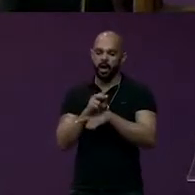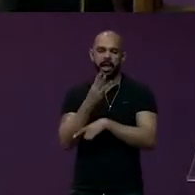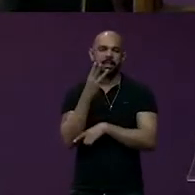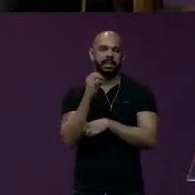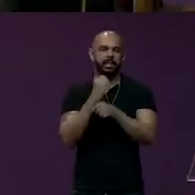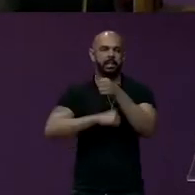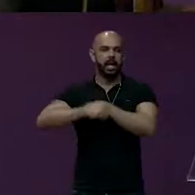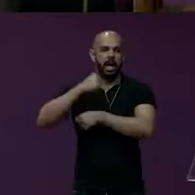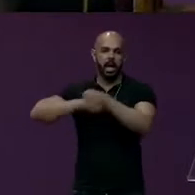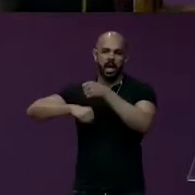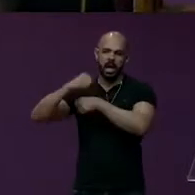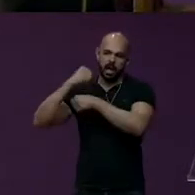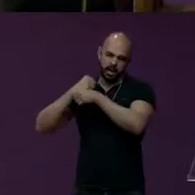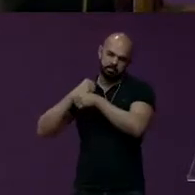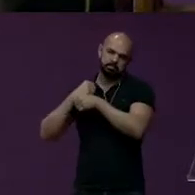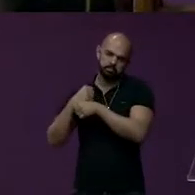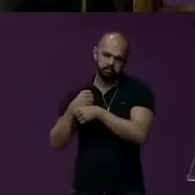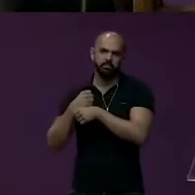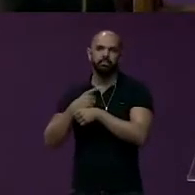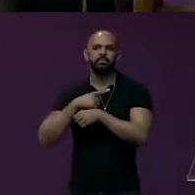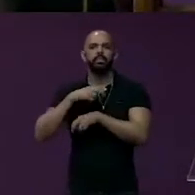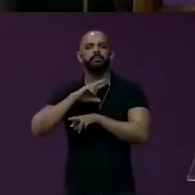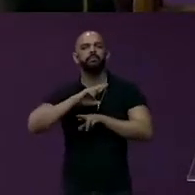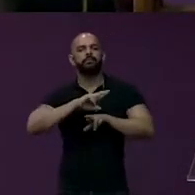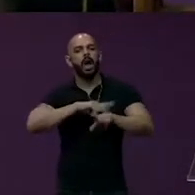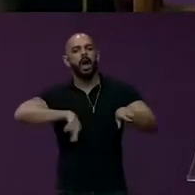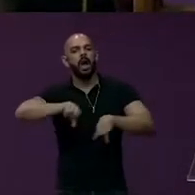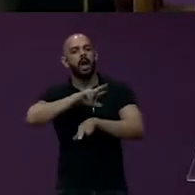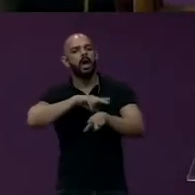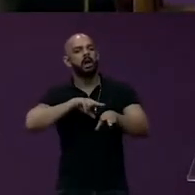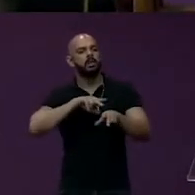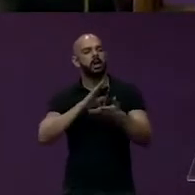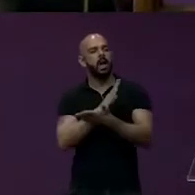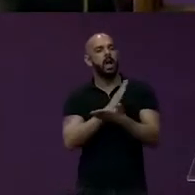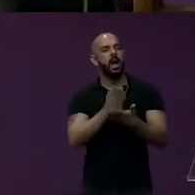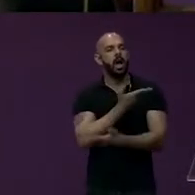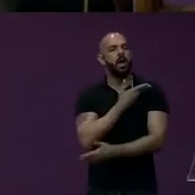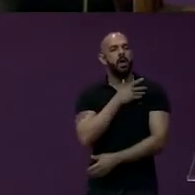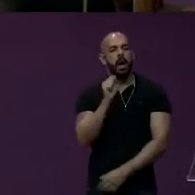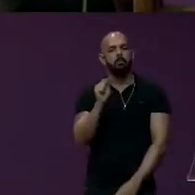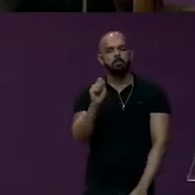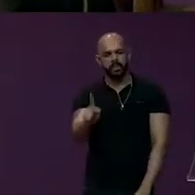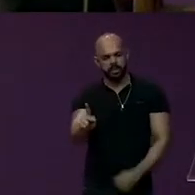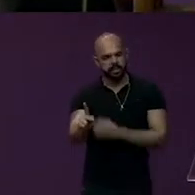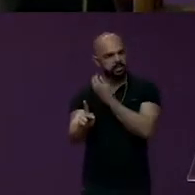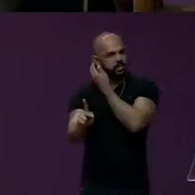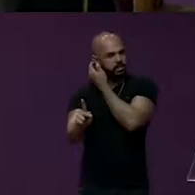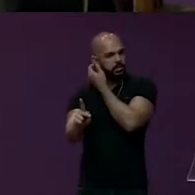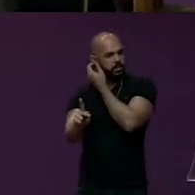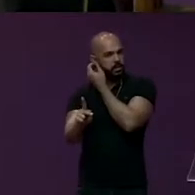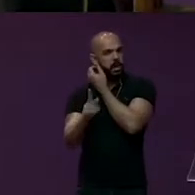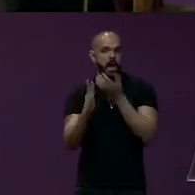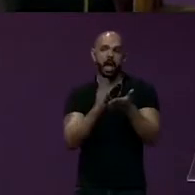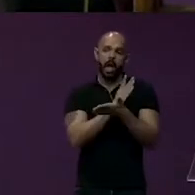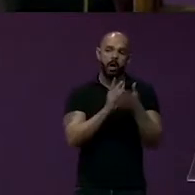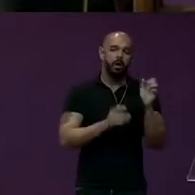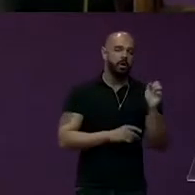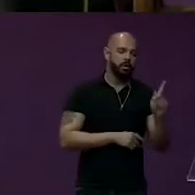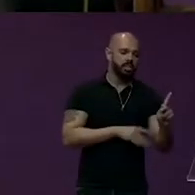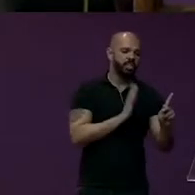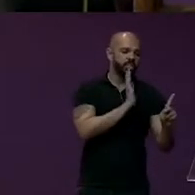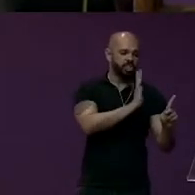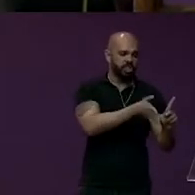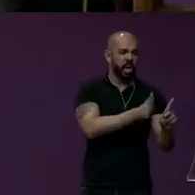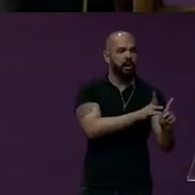30 anos, né, então nós temos vários colegas se aposentando, né, alguns se aposentaram, mas